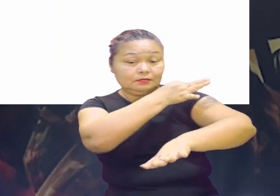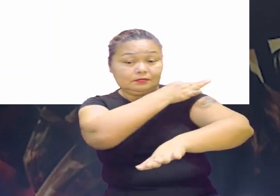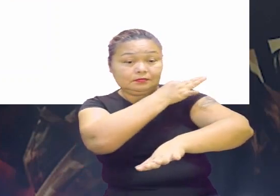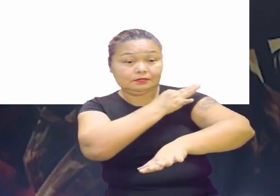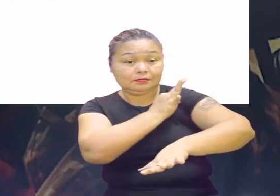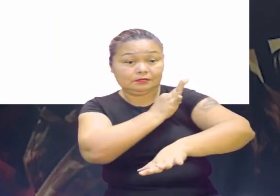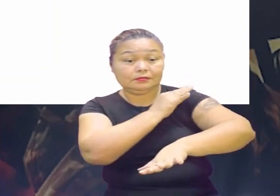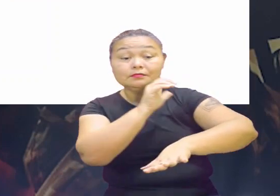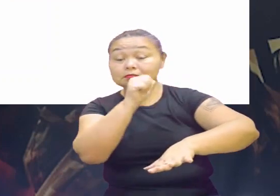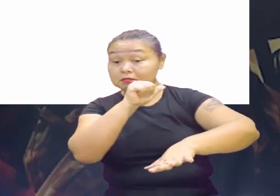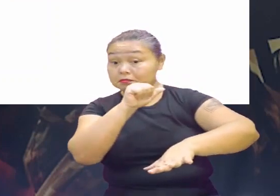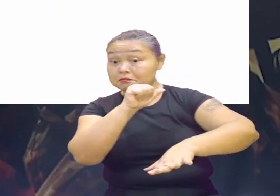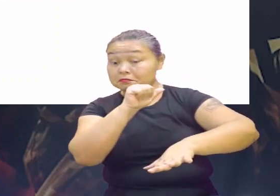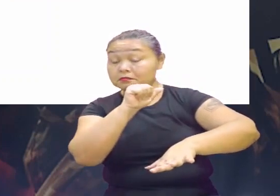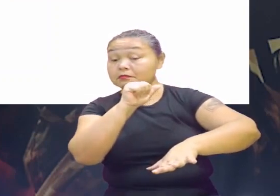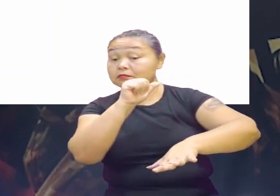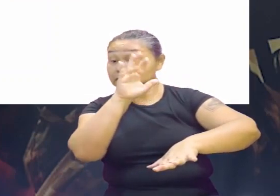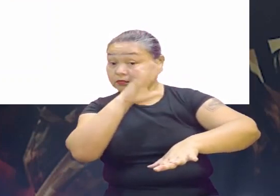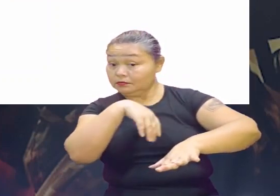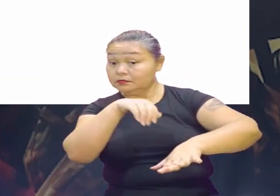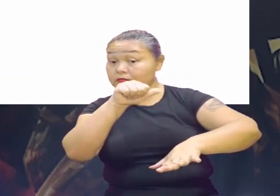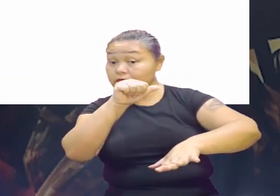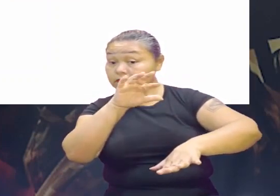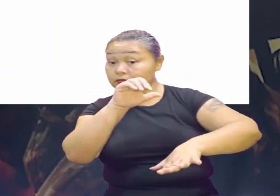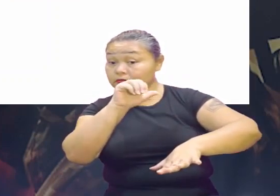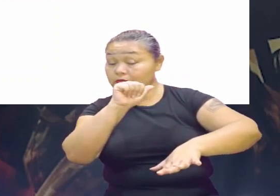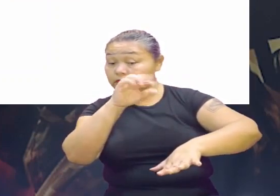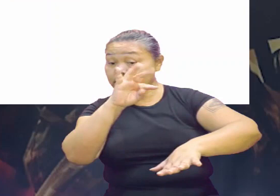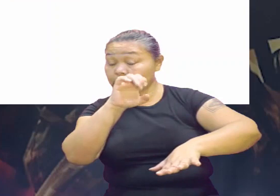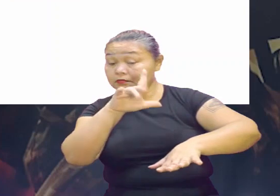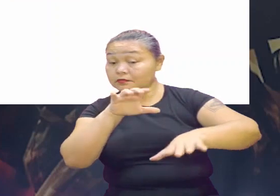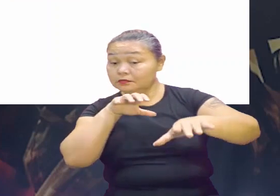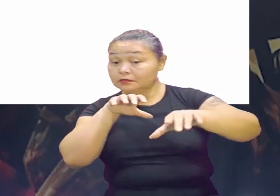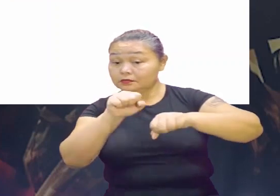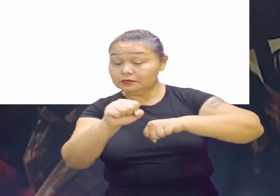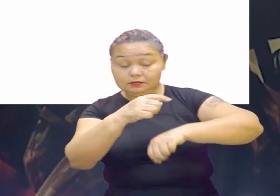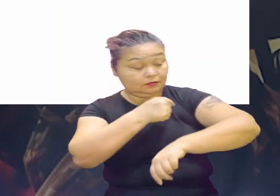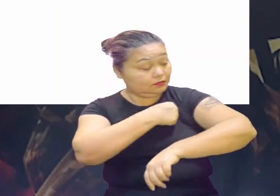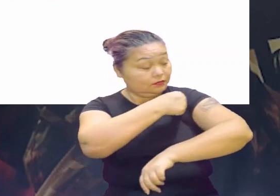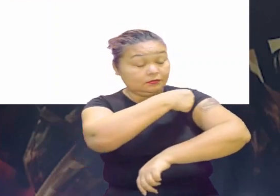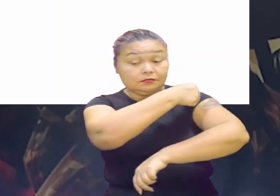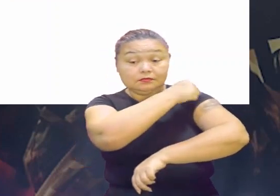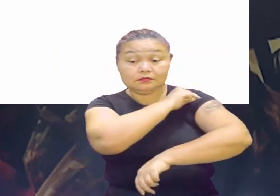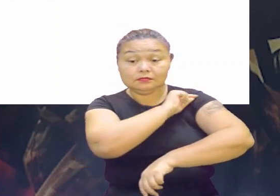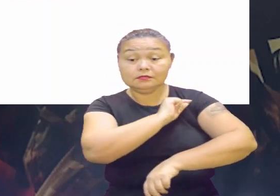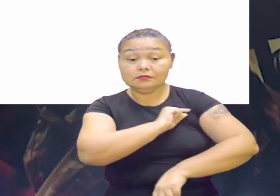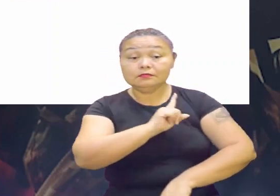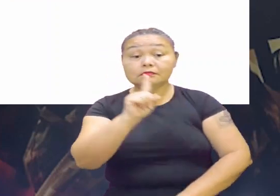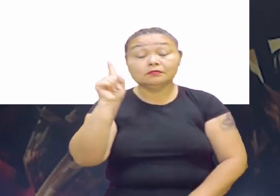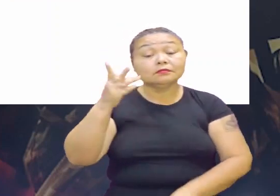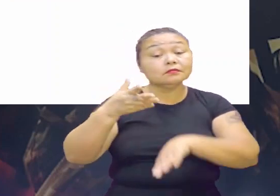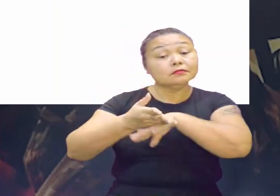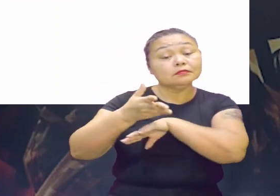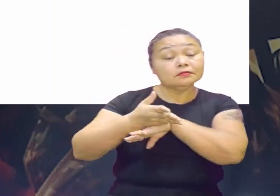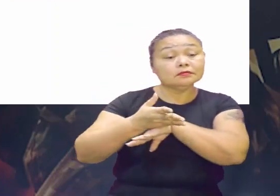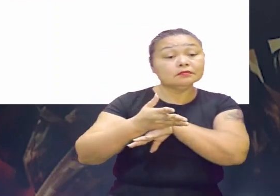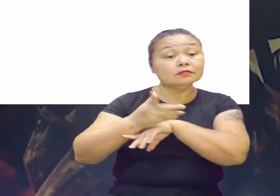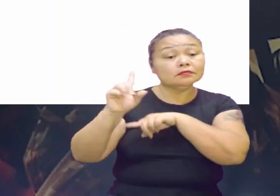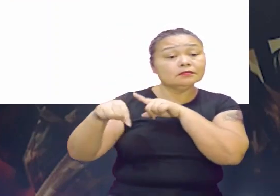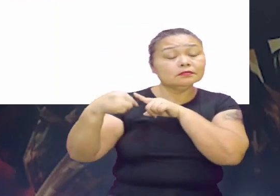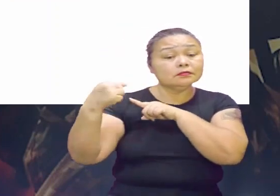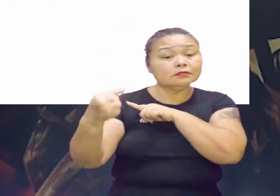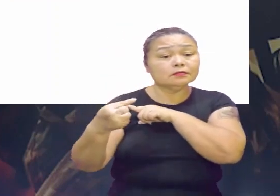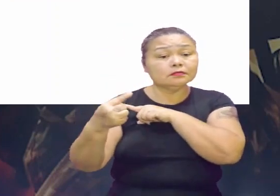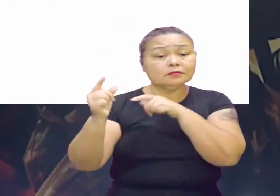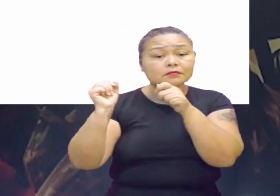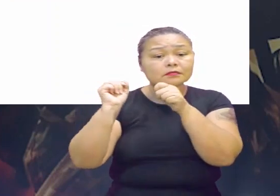era cadete ainda, na verdade. Ele se forma em 1890. Ele participa aqui. E era muito